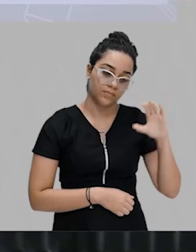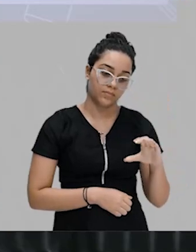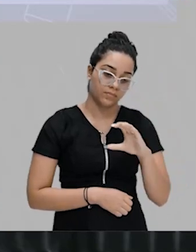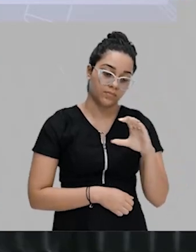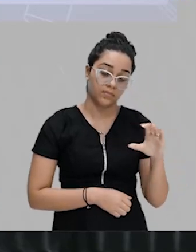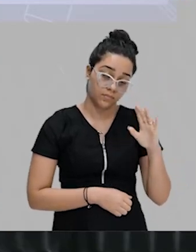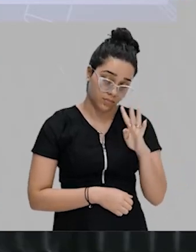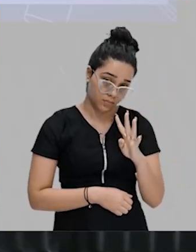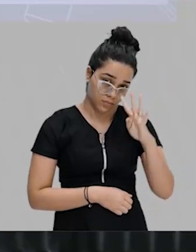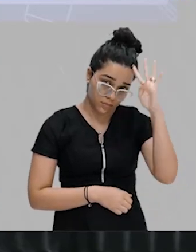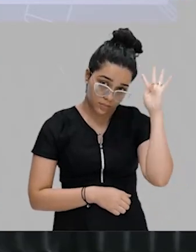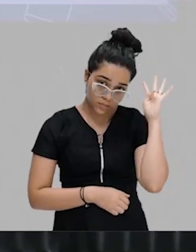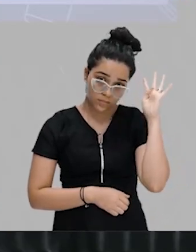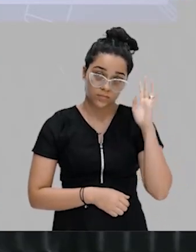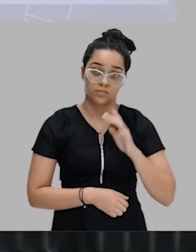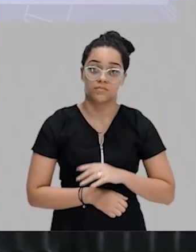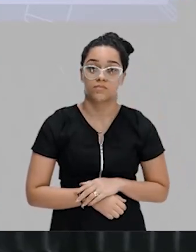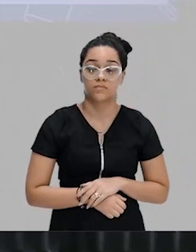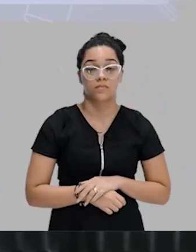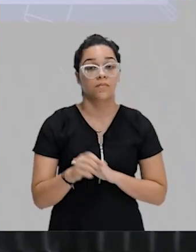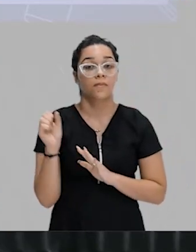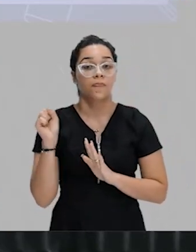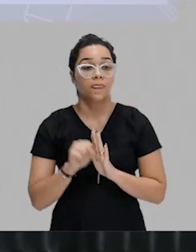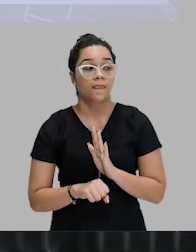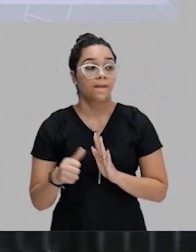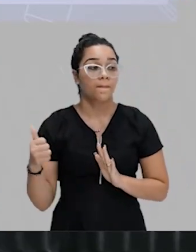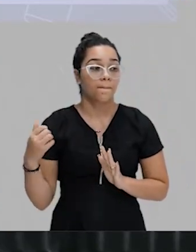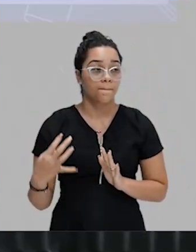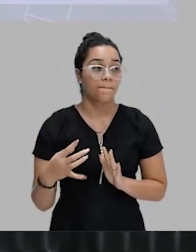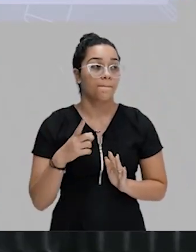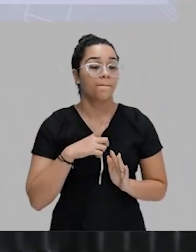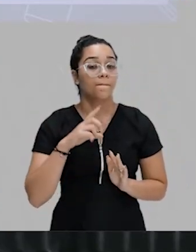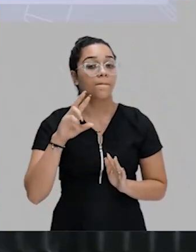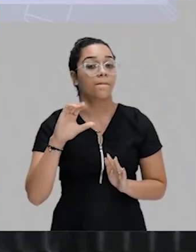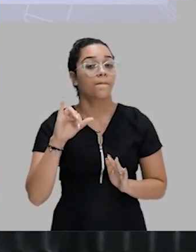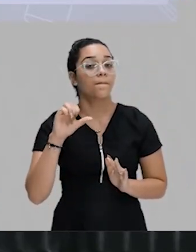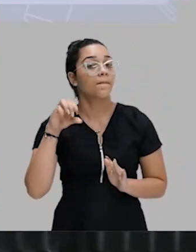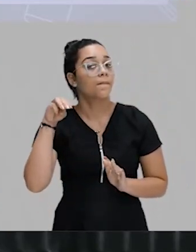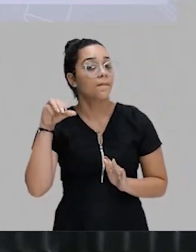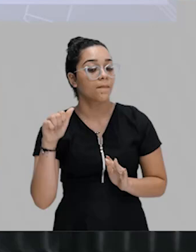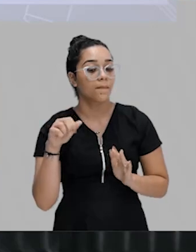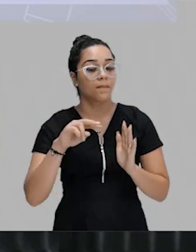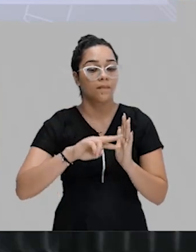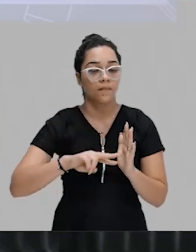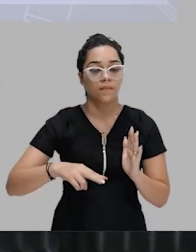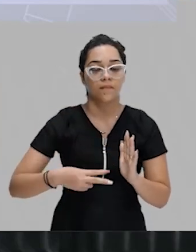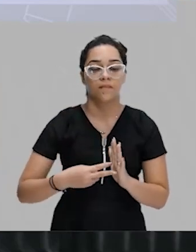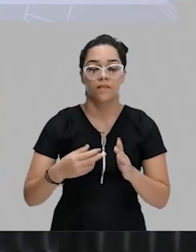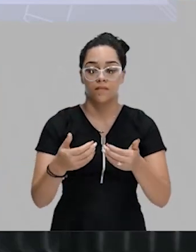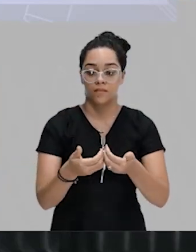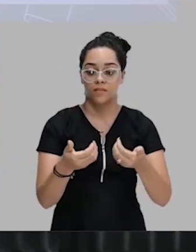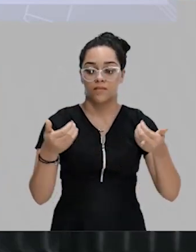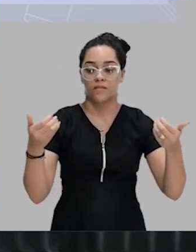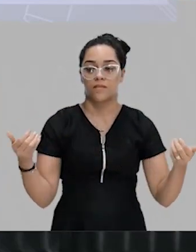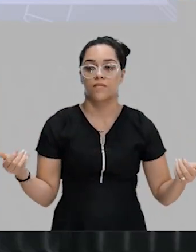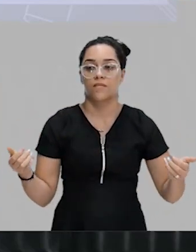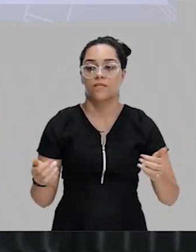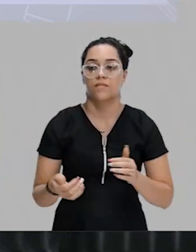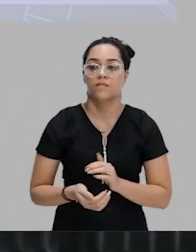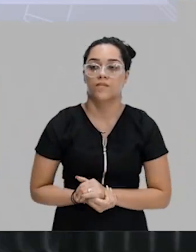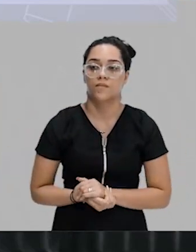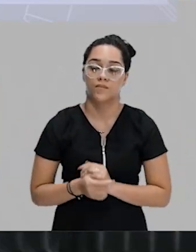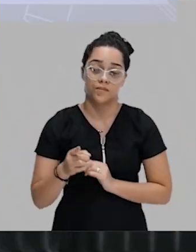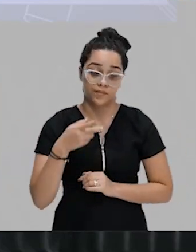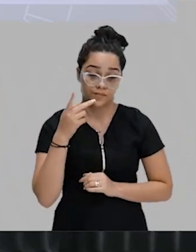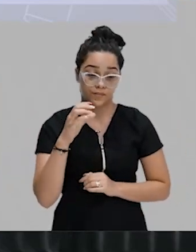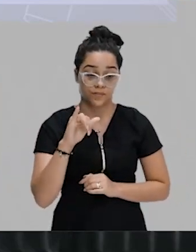de Roma. No século XIV é o chamado cisma. Cisma quer dizer ruptura. Quando